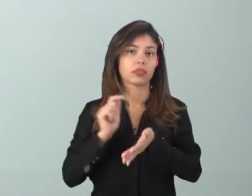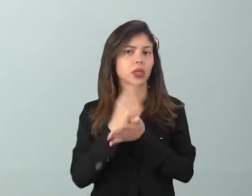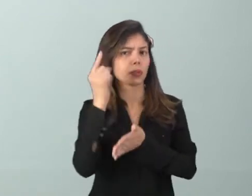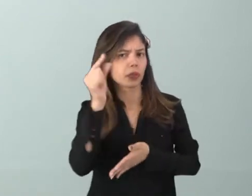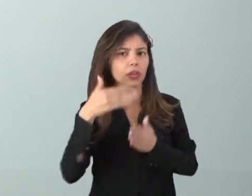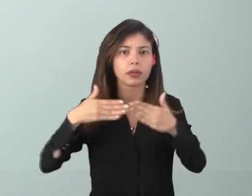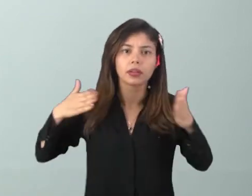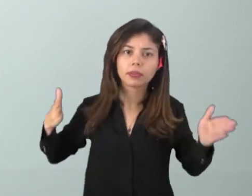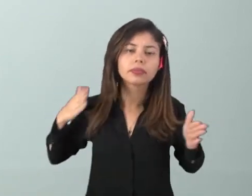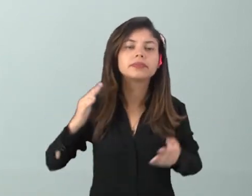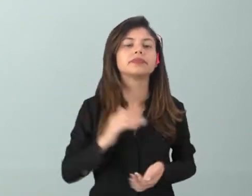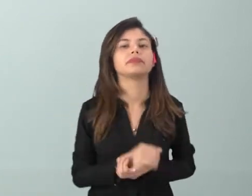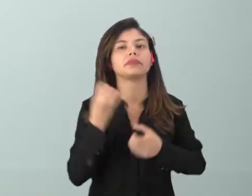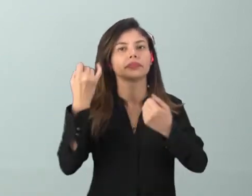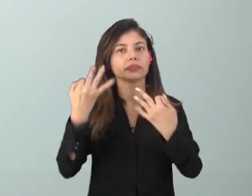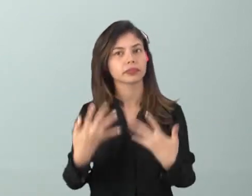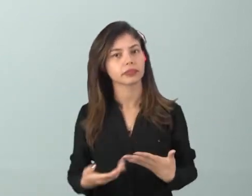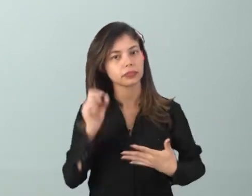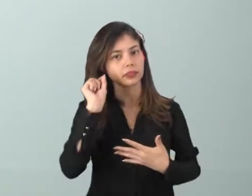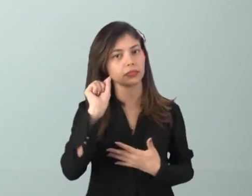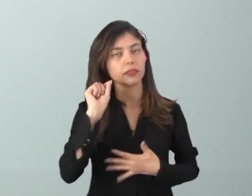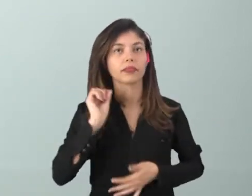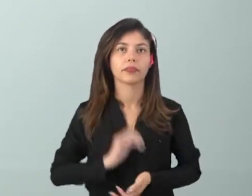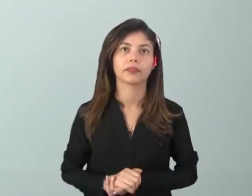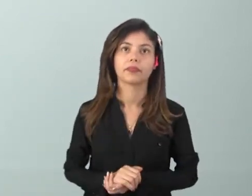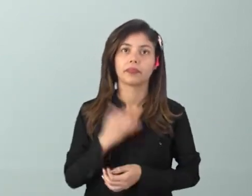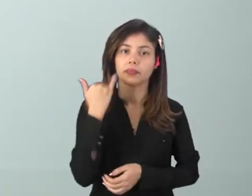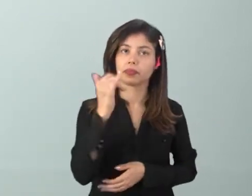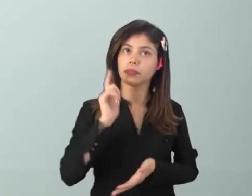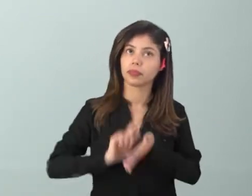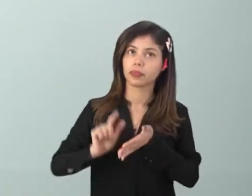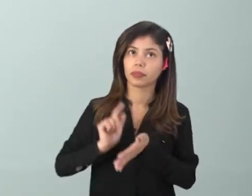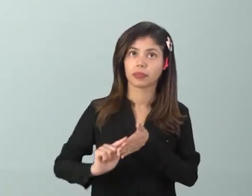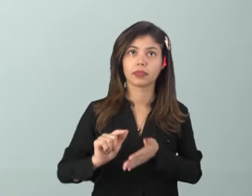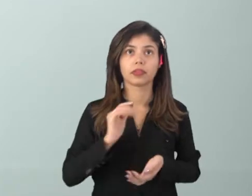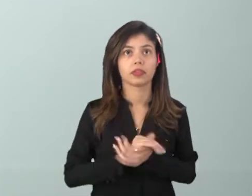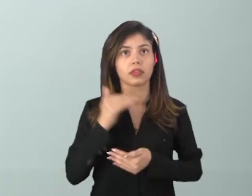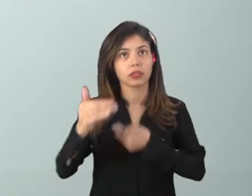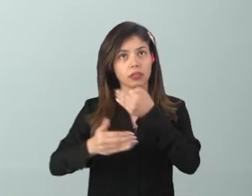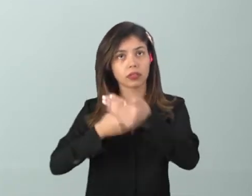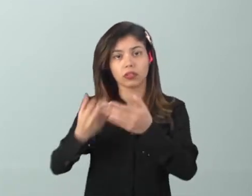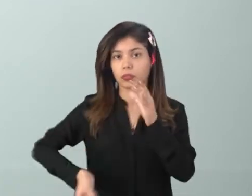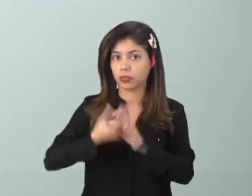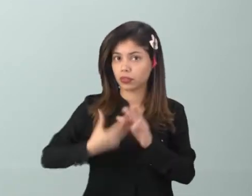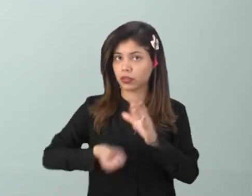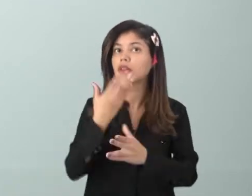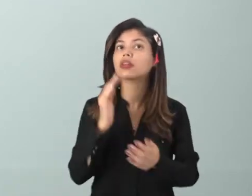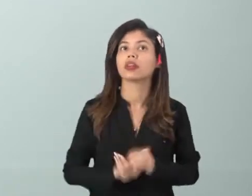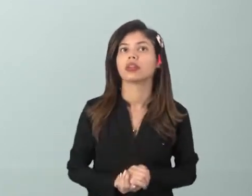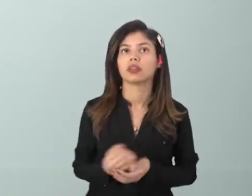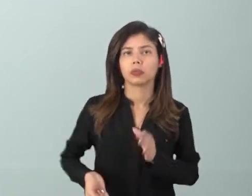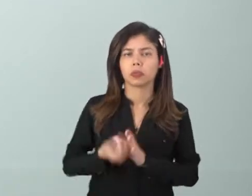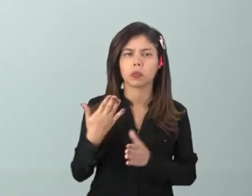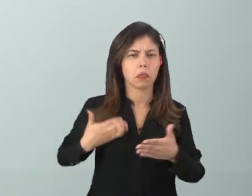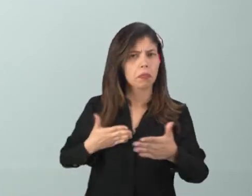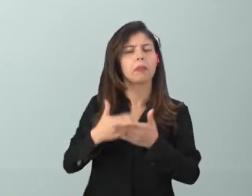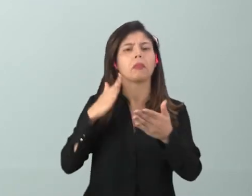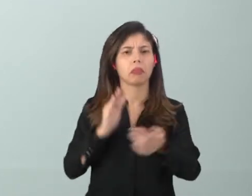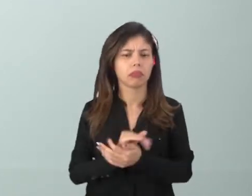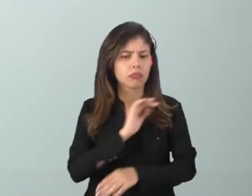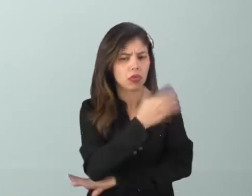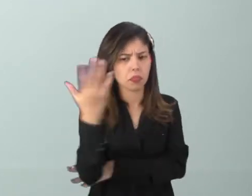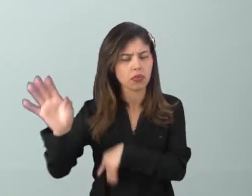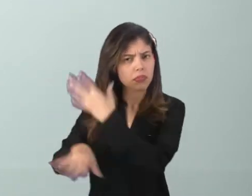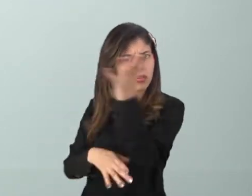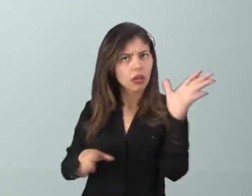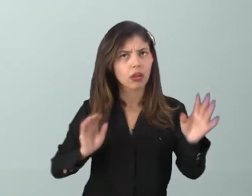um pouco mais aberto, tá? O que diz esse conceito? Energia limpa é aquela energia que durante o seu processo de produção não produz nenhum impacto ambiental.